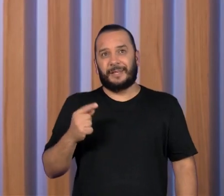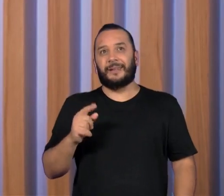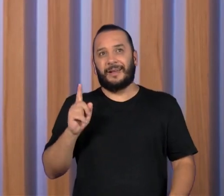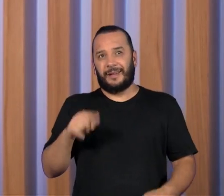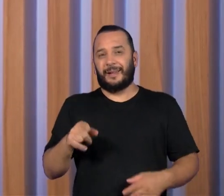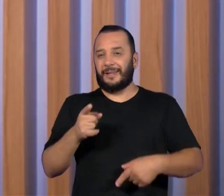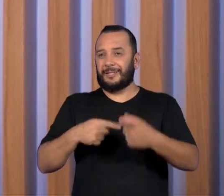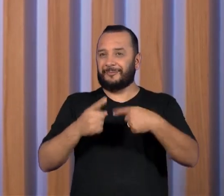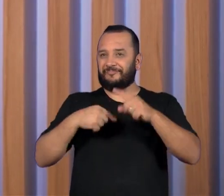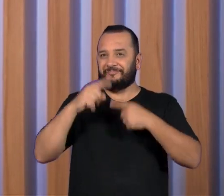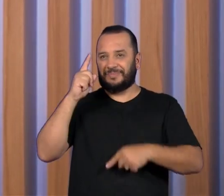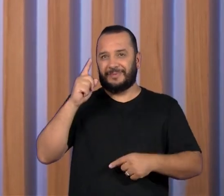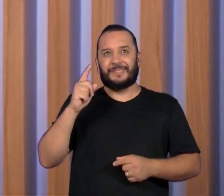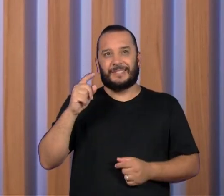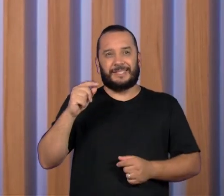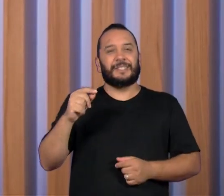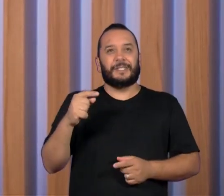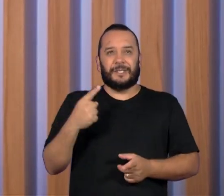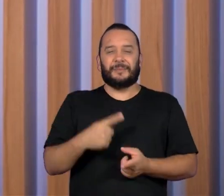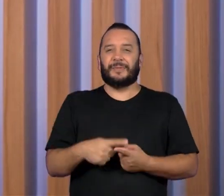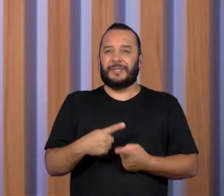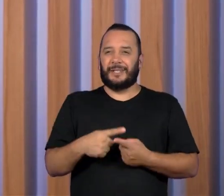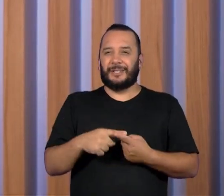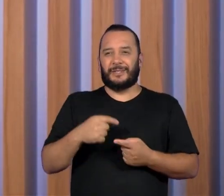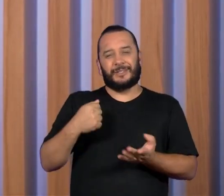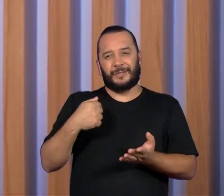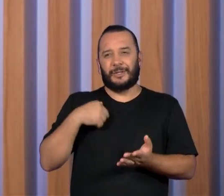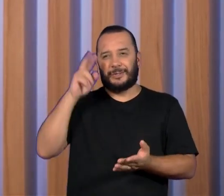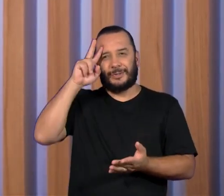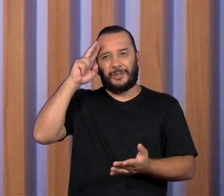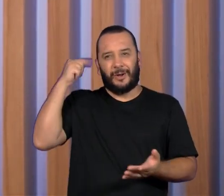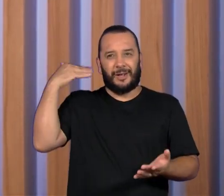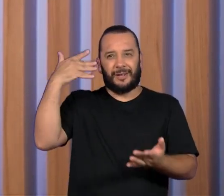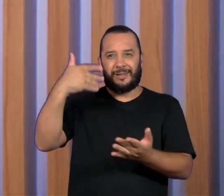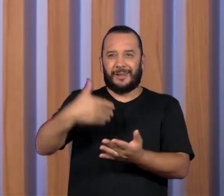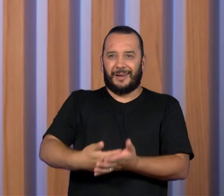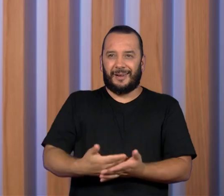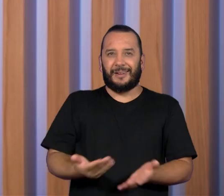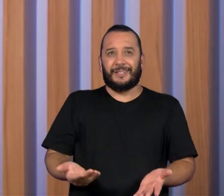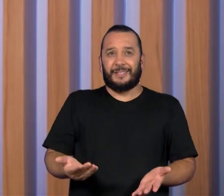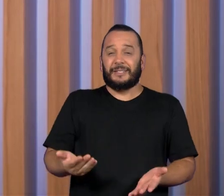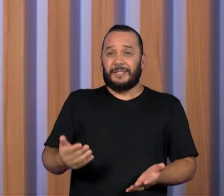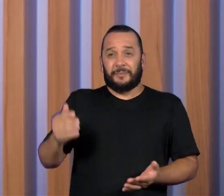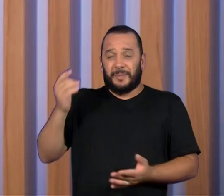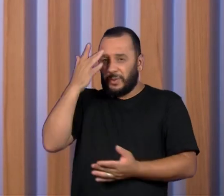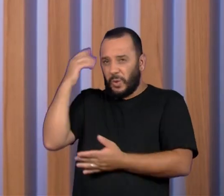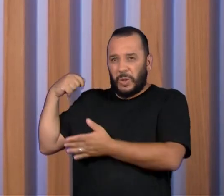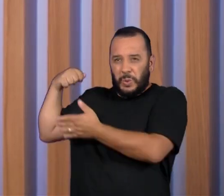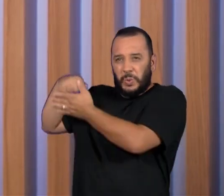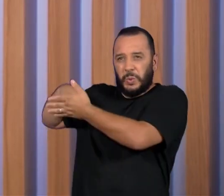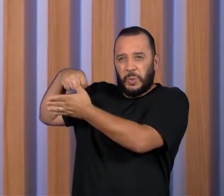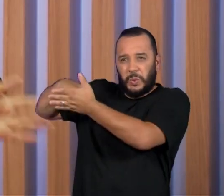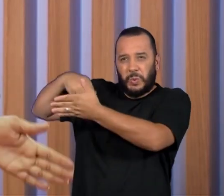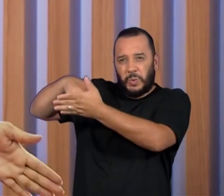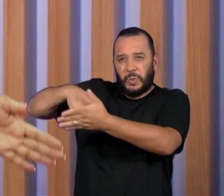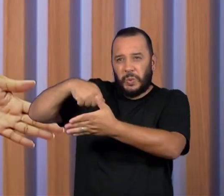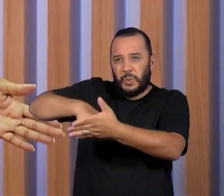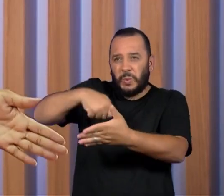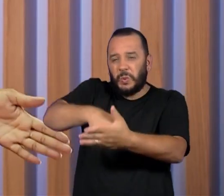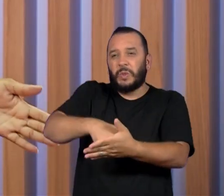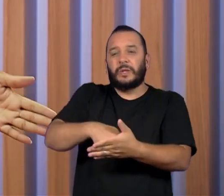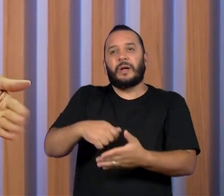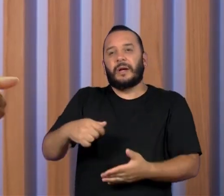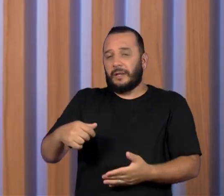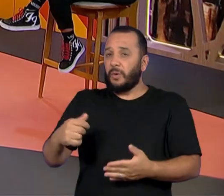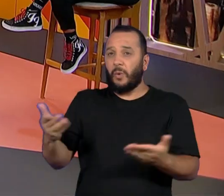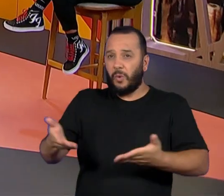de chave, né? Quando a gente fala que nossos caminhos vêm de longe e que várias pessoas construíram para que hoje eu chegasse aqui e fosse a voz de milhares de